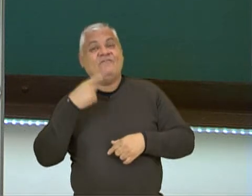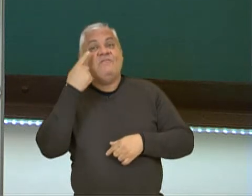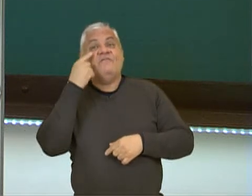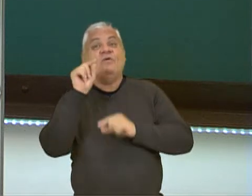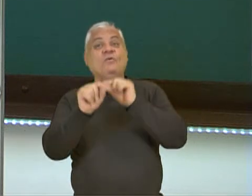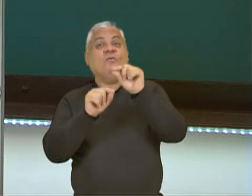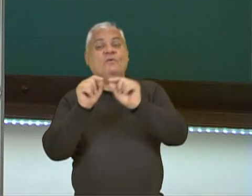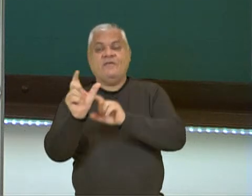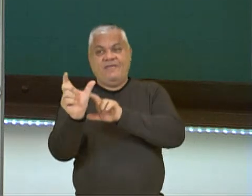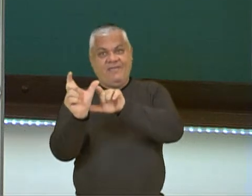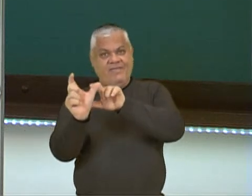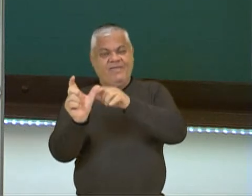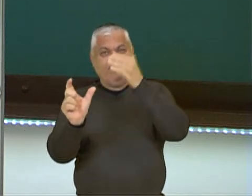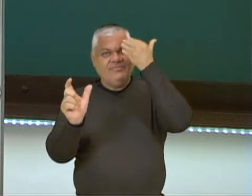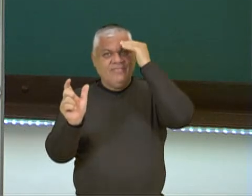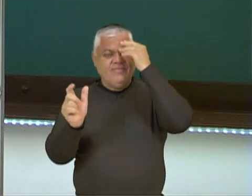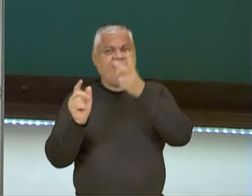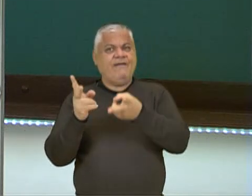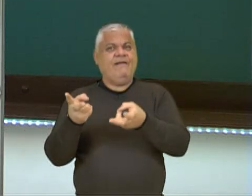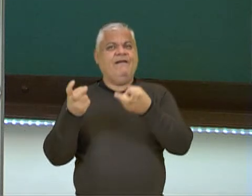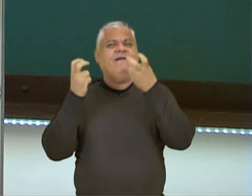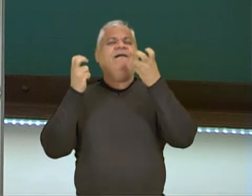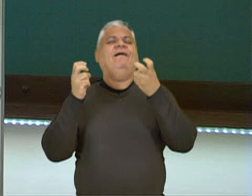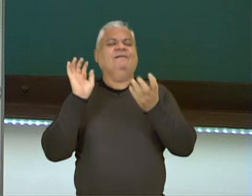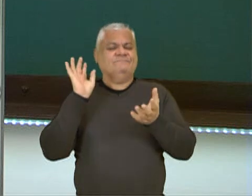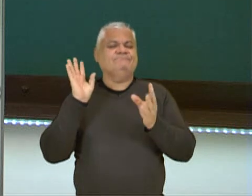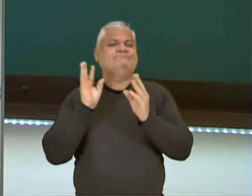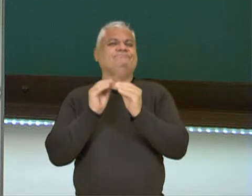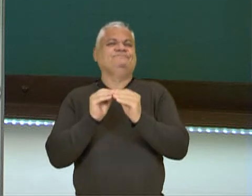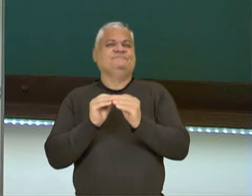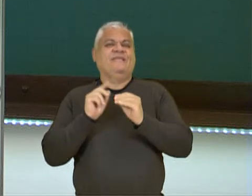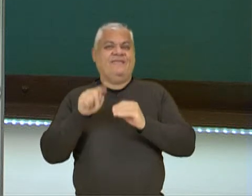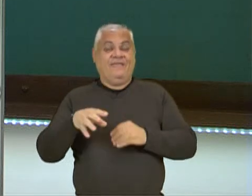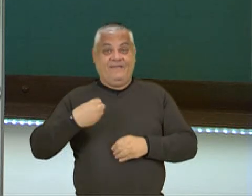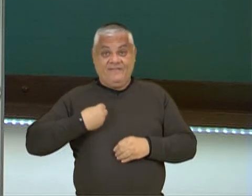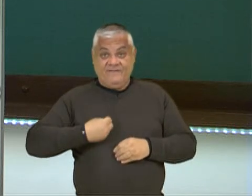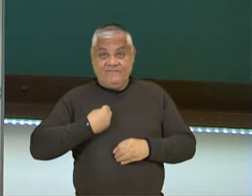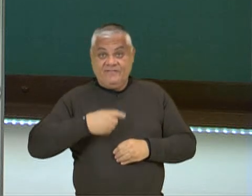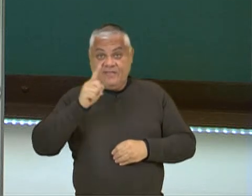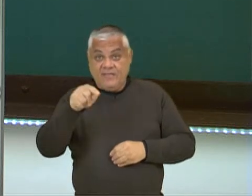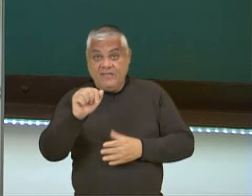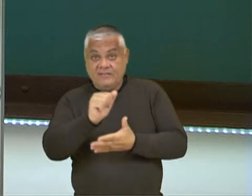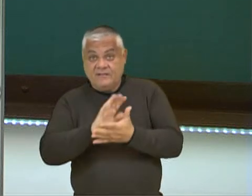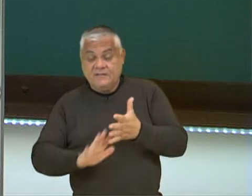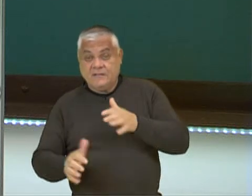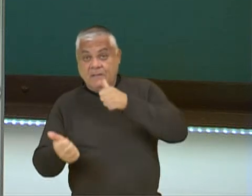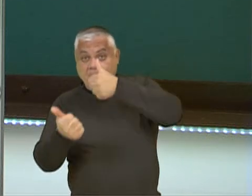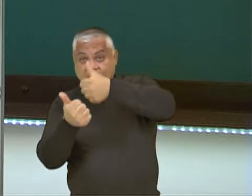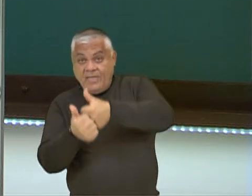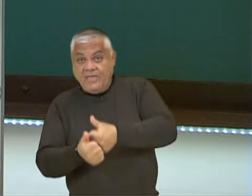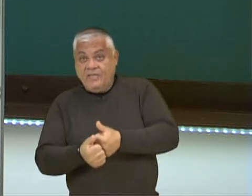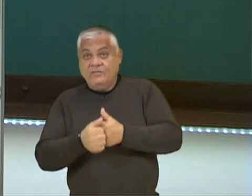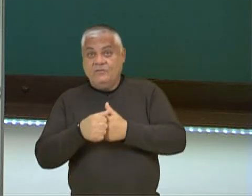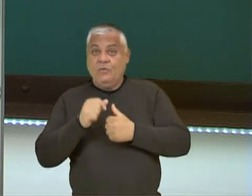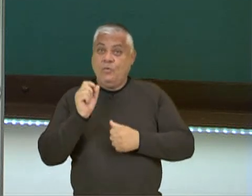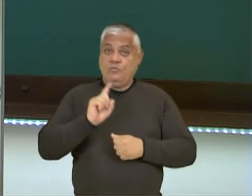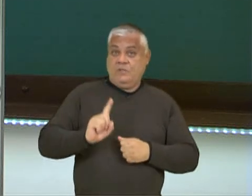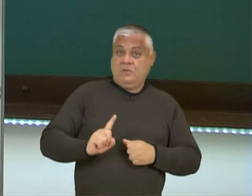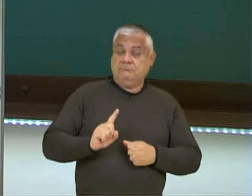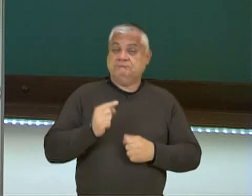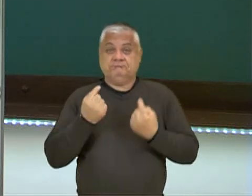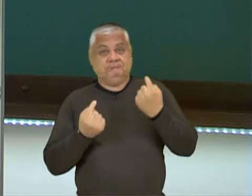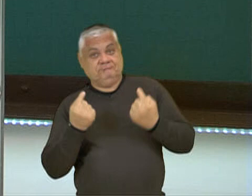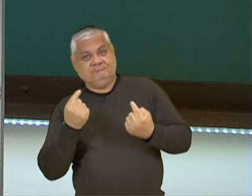é para que vocês consigam perceber na realidade de vocês se é uma atividade que está próxima, presente ou não.